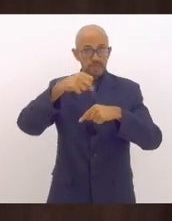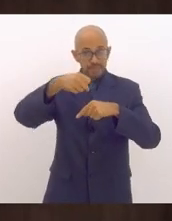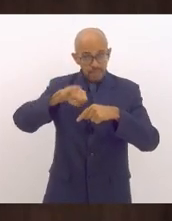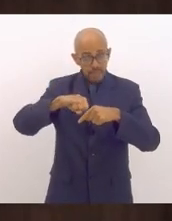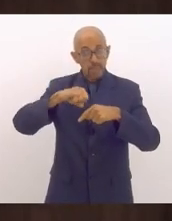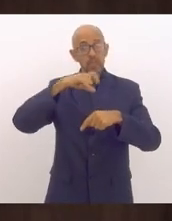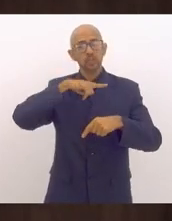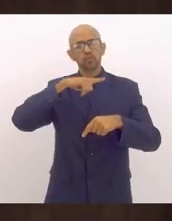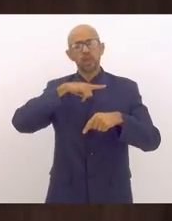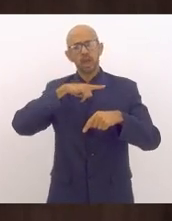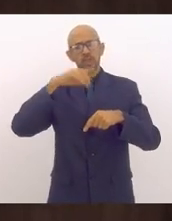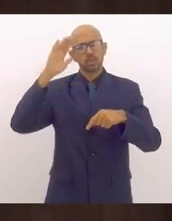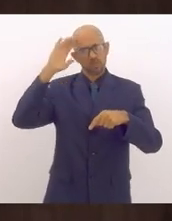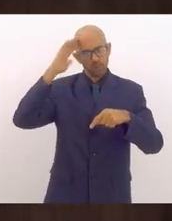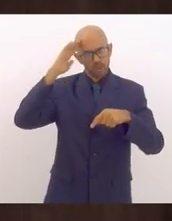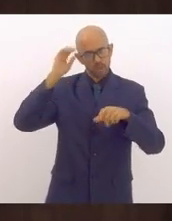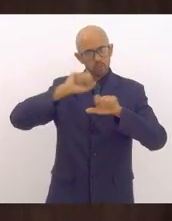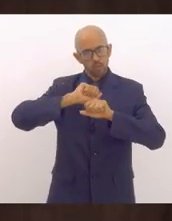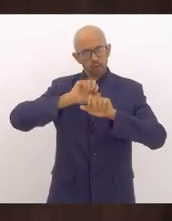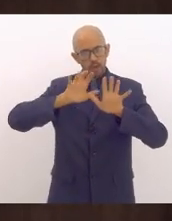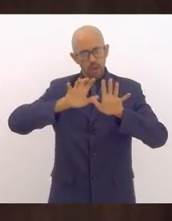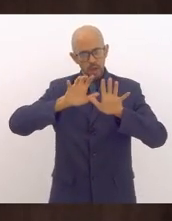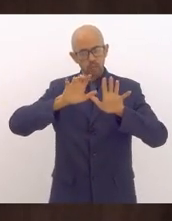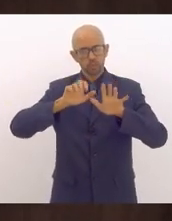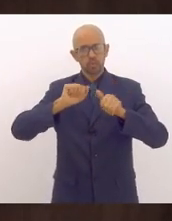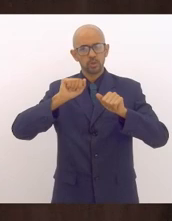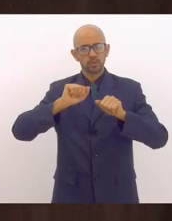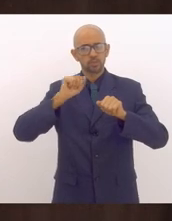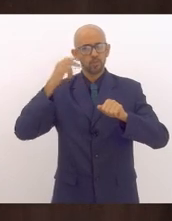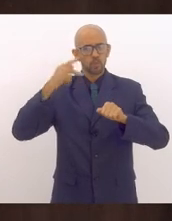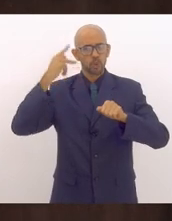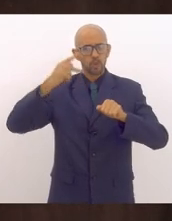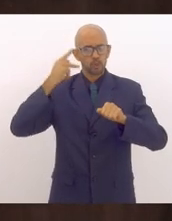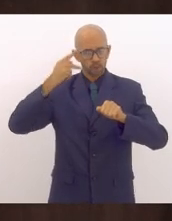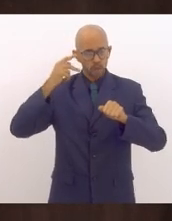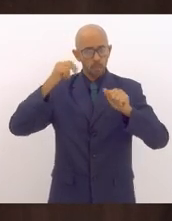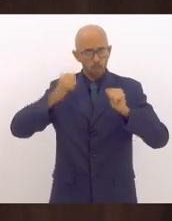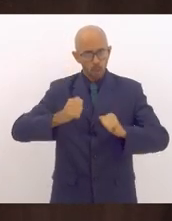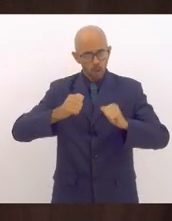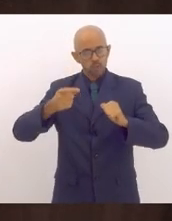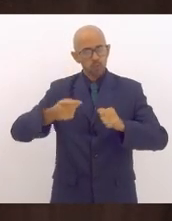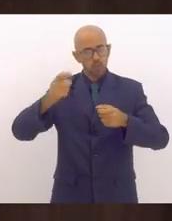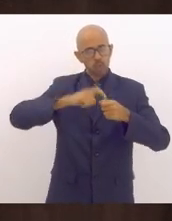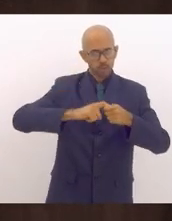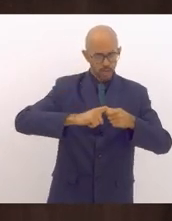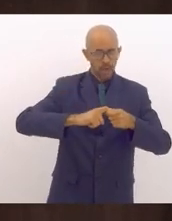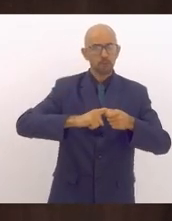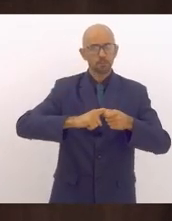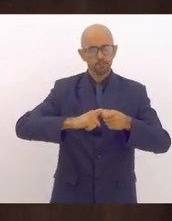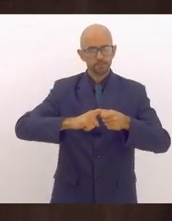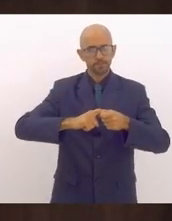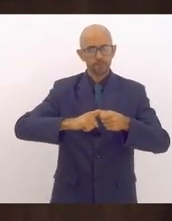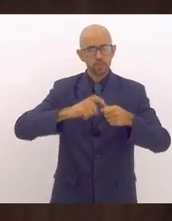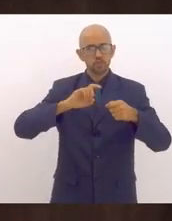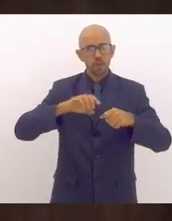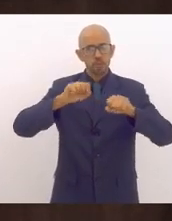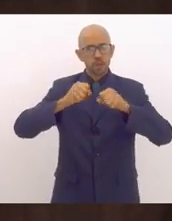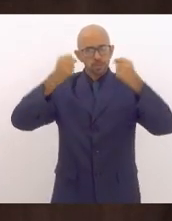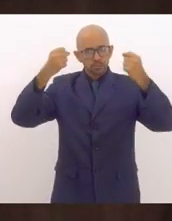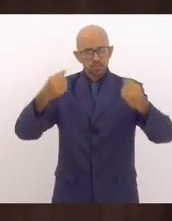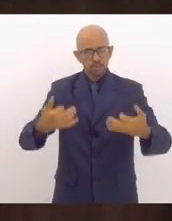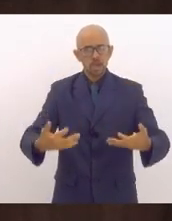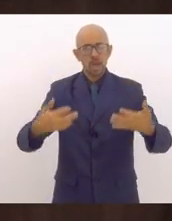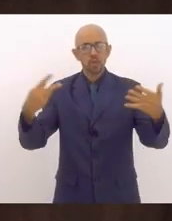houver entendimento da Procuradoria da Casa que é pertinente, ele voltará. Então, apenas para esclarecer o